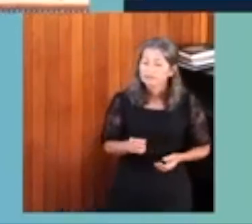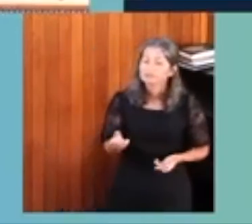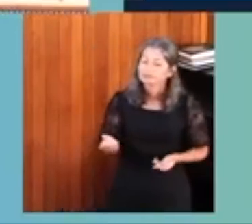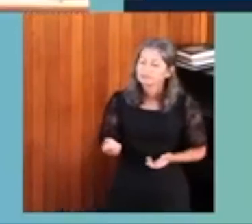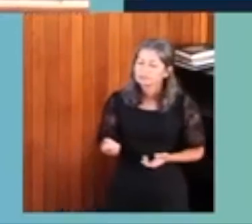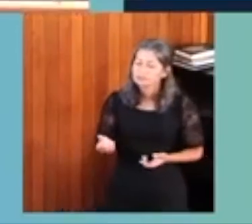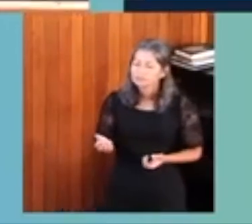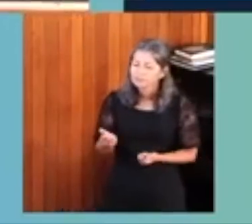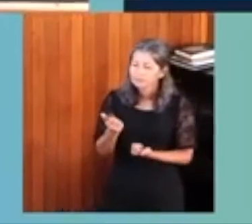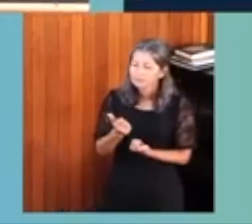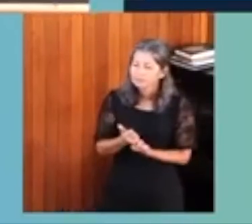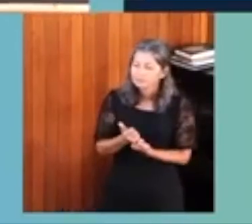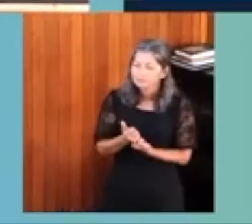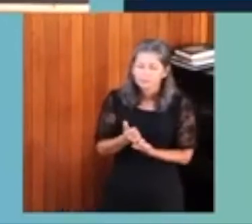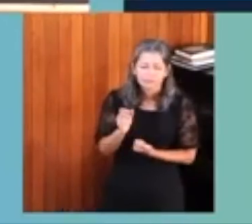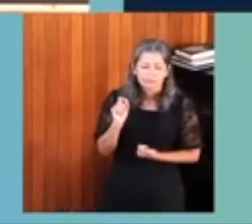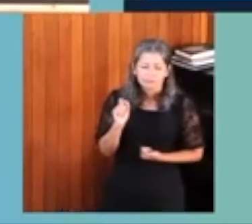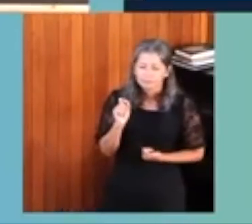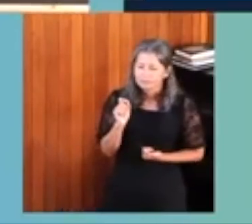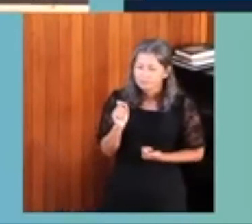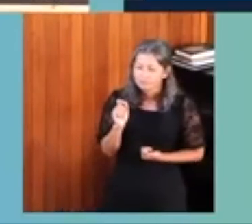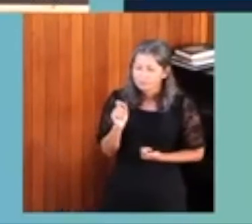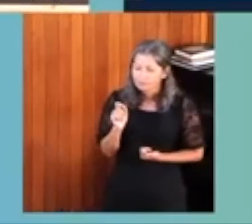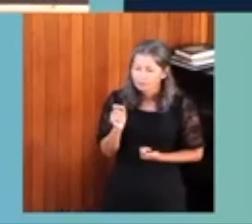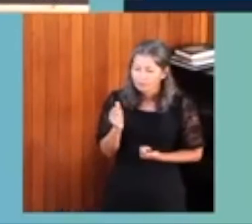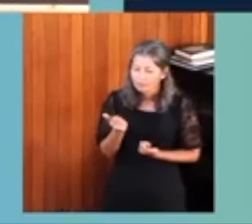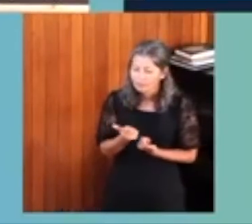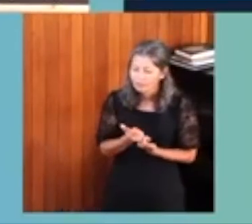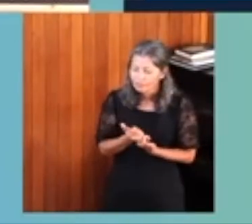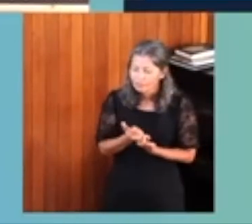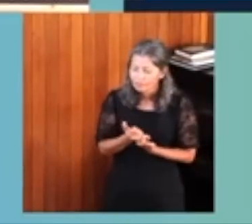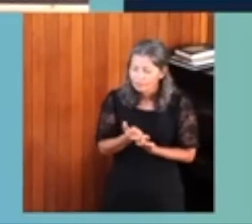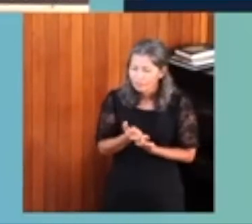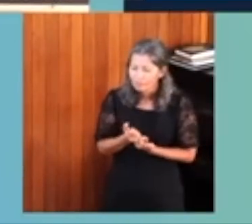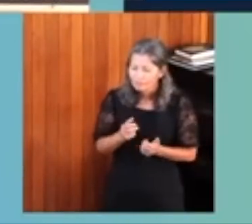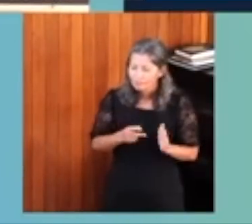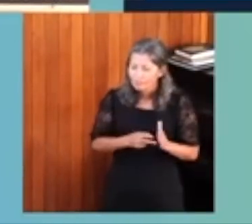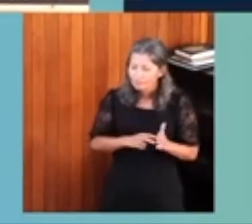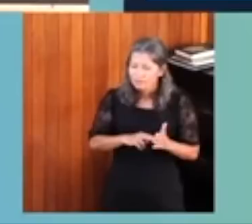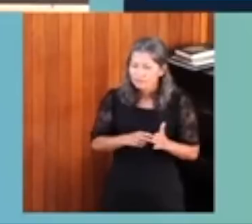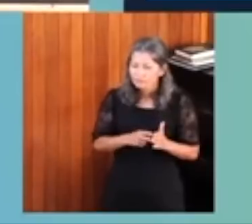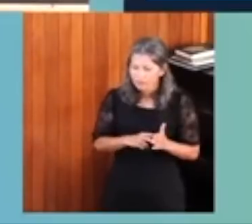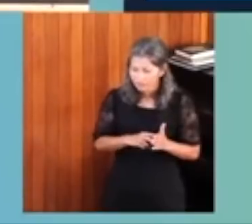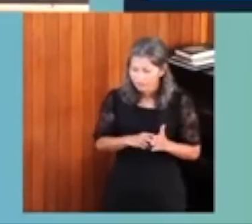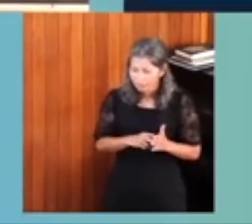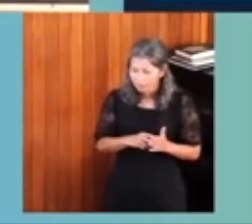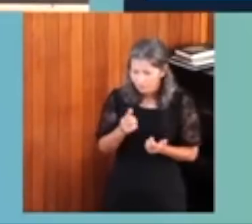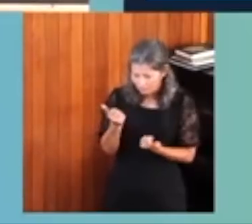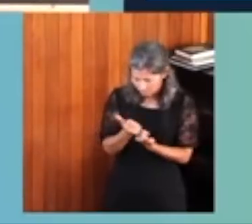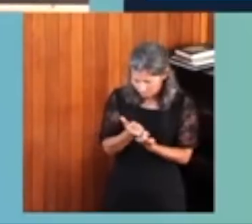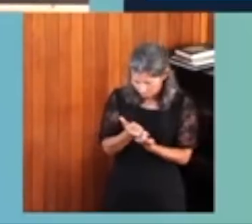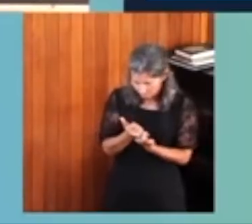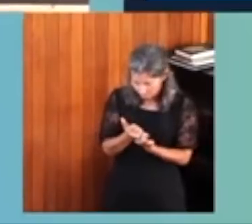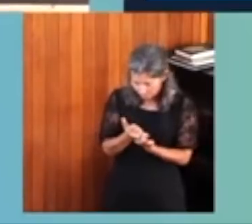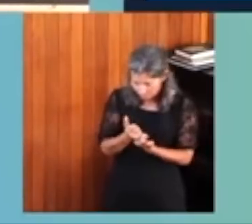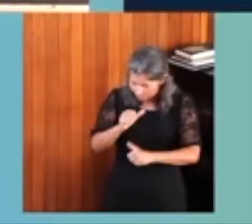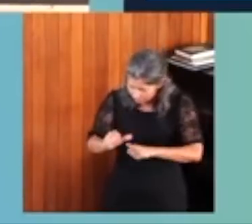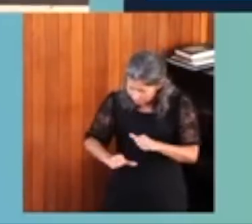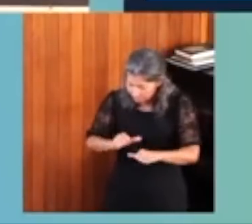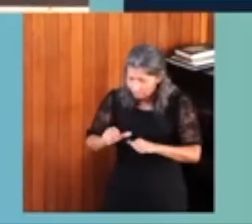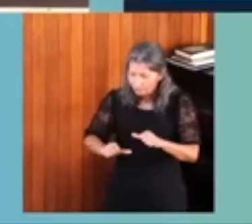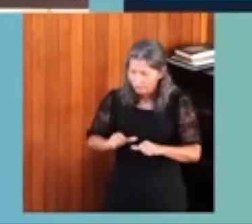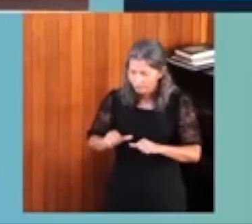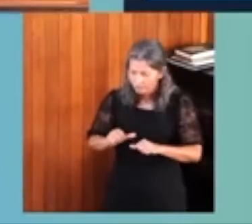terrível? Tem gente que vai se salvar, vai ser salva. Aqueles que tiverem o selo de Deus. Você quer saber que selo é esse? Quer receber esse